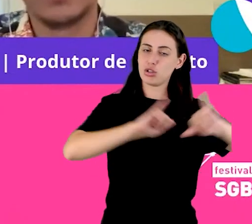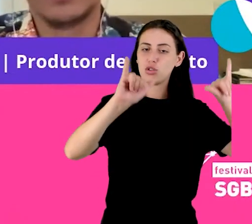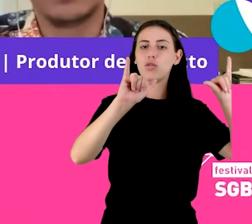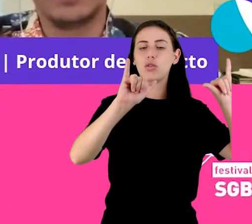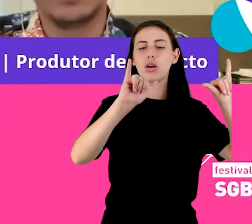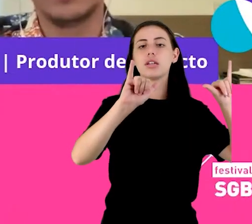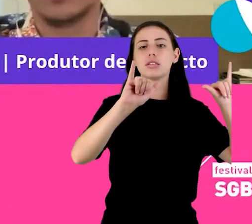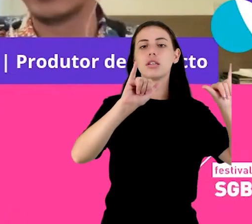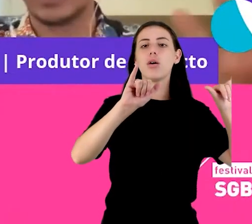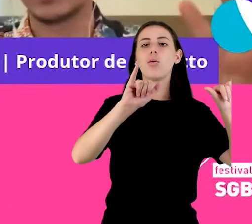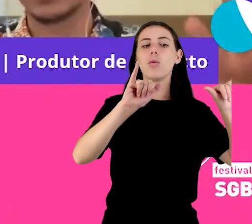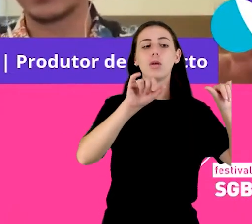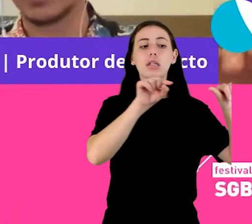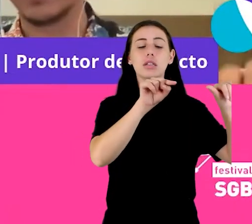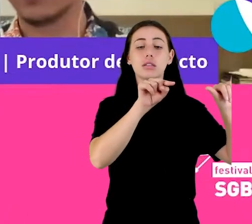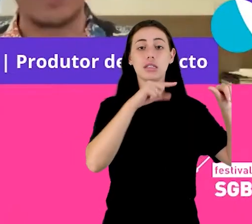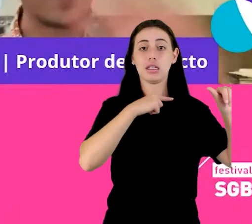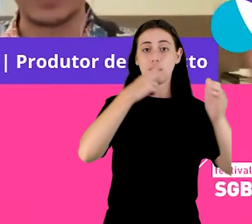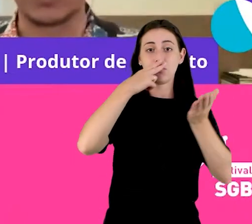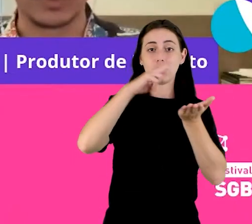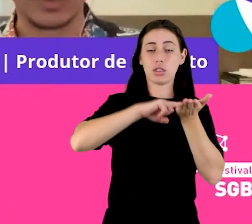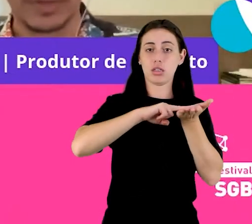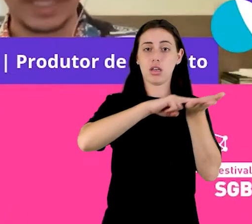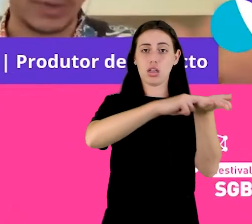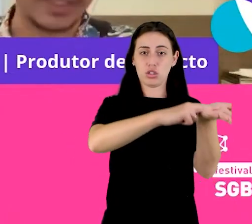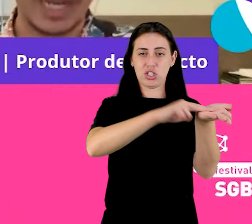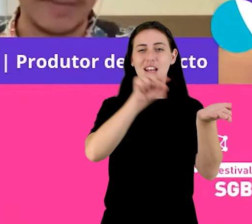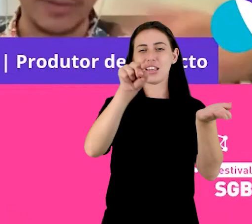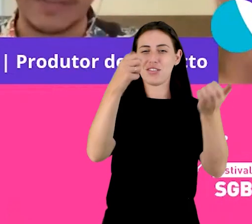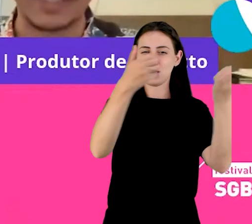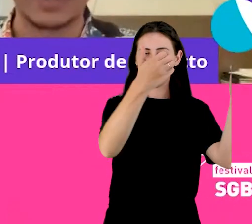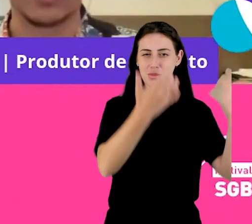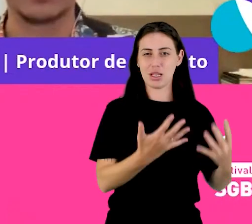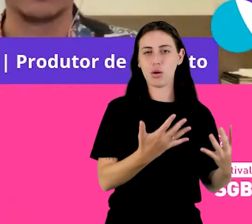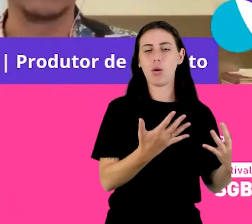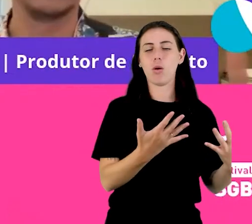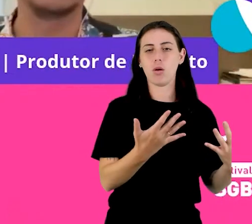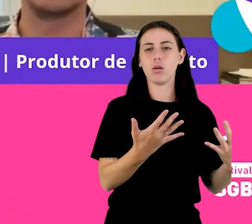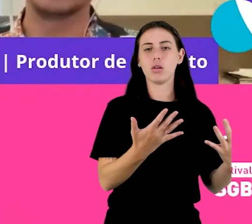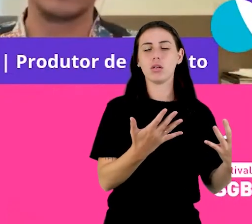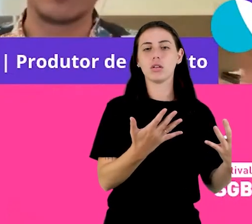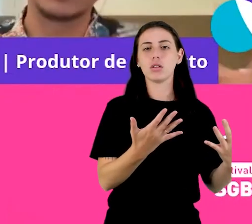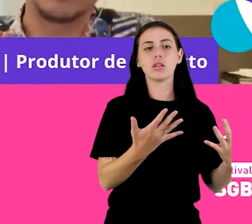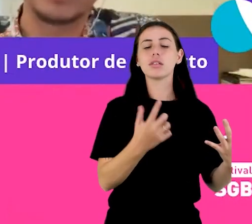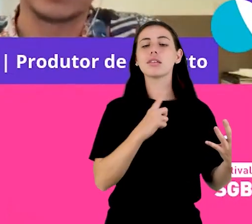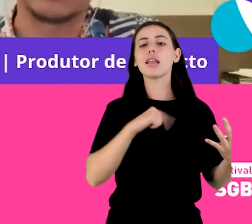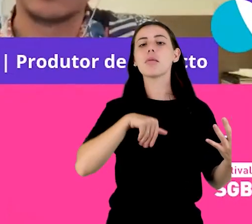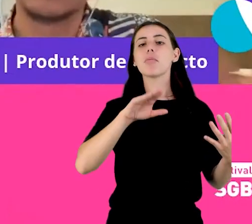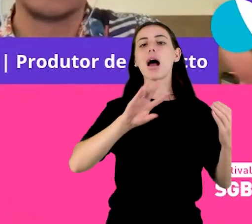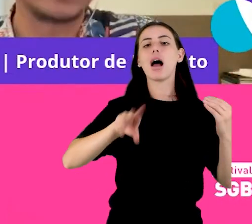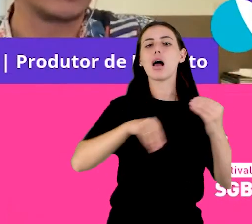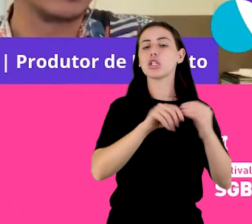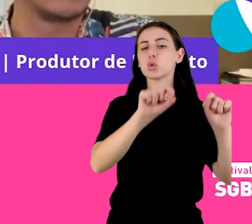CSN, que deu um start. A gente não sabia, não dava para fazer tudo. Não ia ter Chá com a Trava, não ia ter várias ações, não iam ter, mas a gente falou, começa a